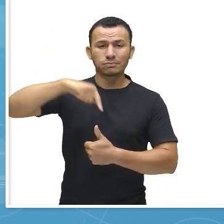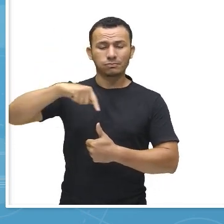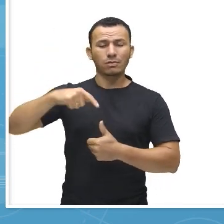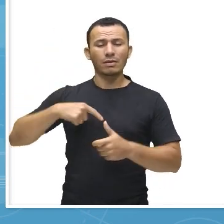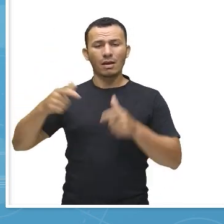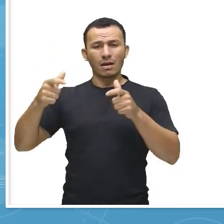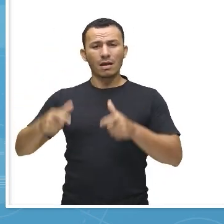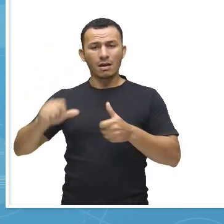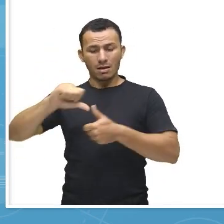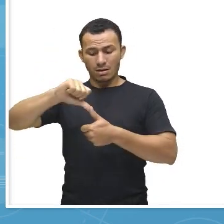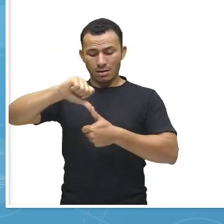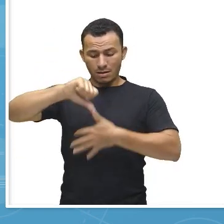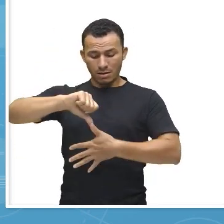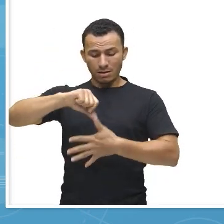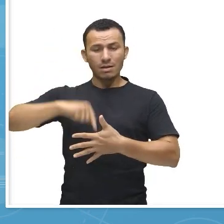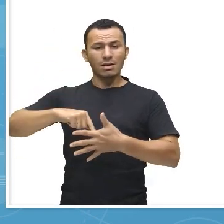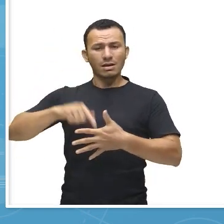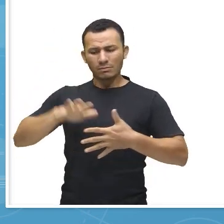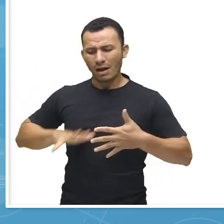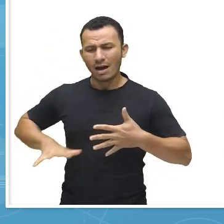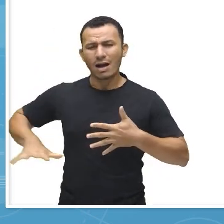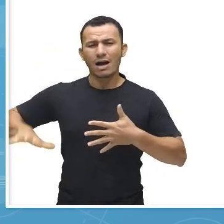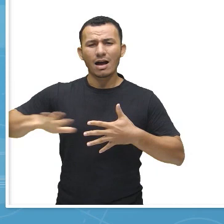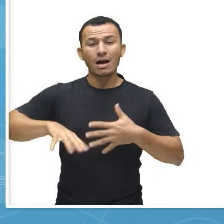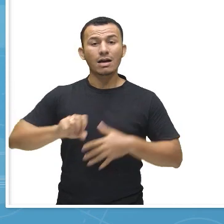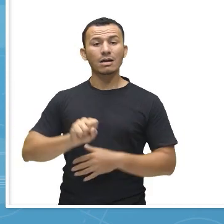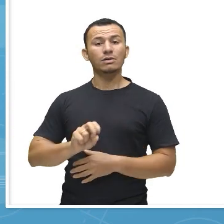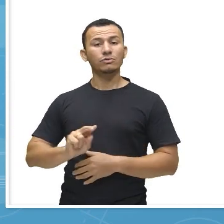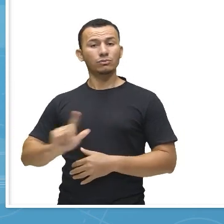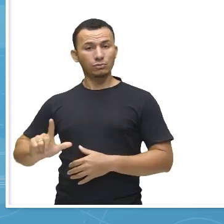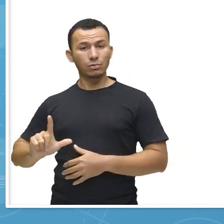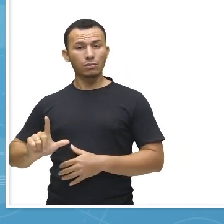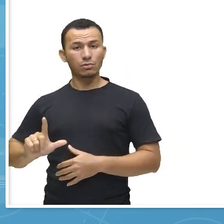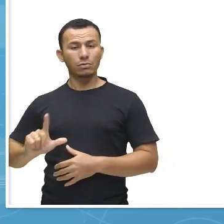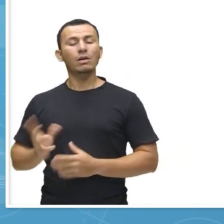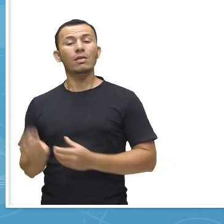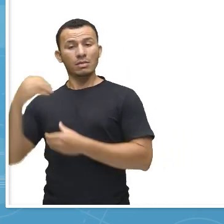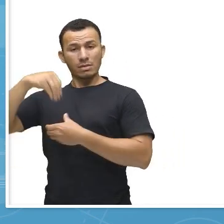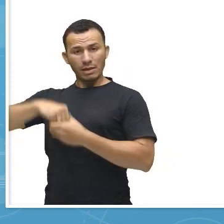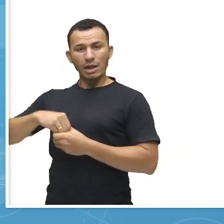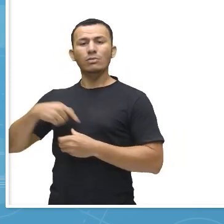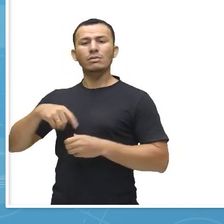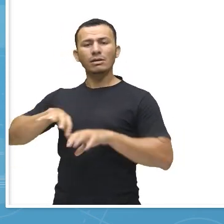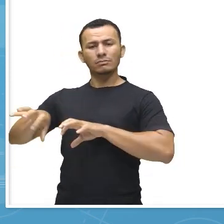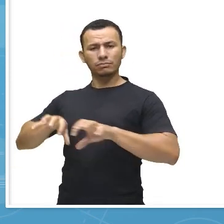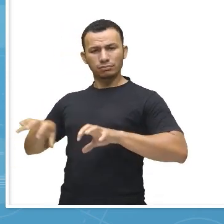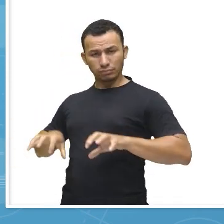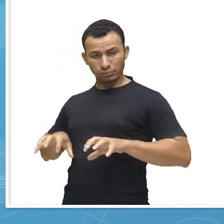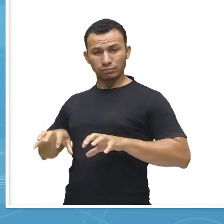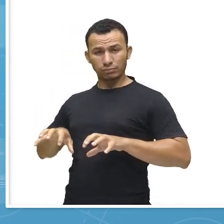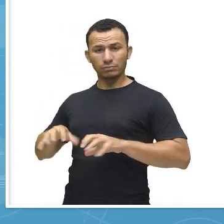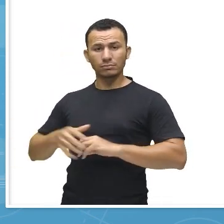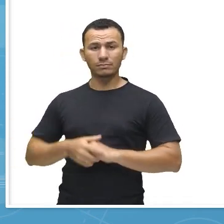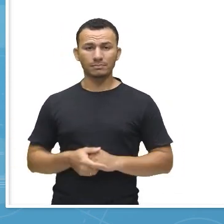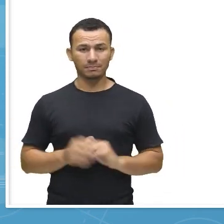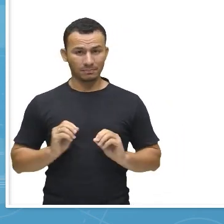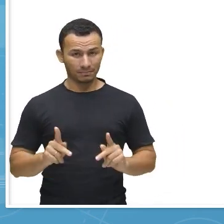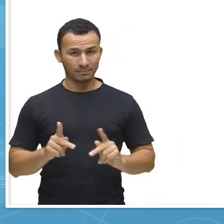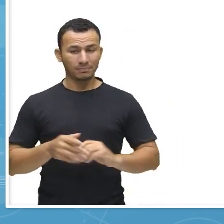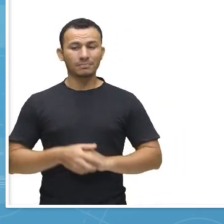abaixo, é a América do Sul. Então, a América do Sul é uma subdivisão do continente americano,